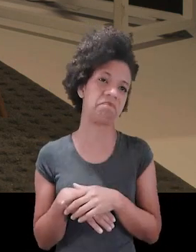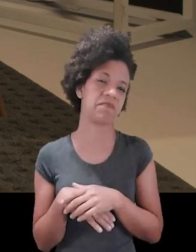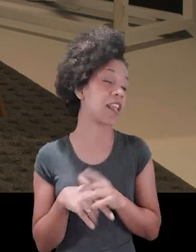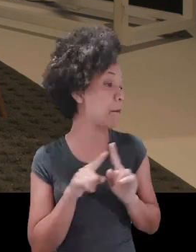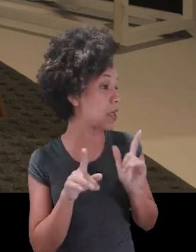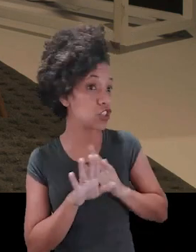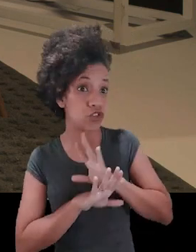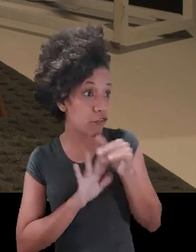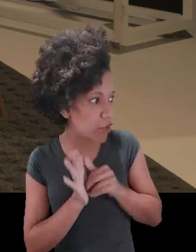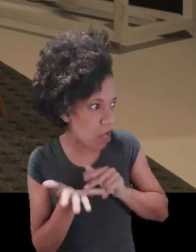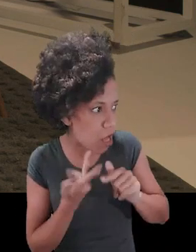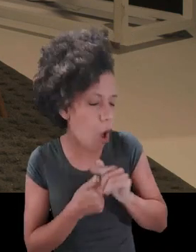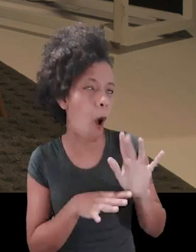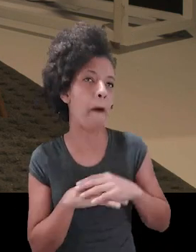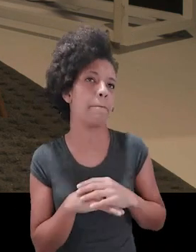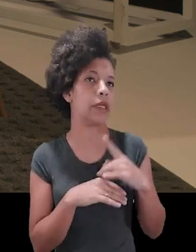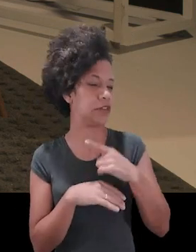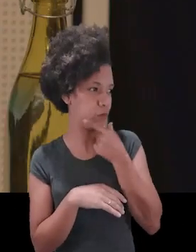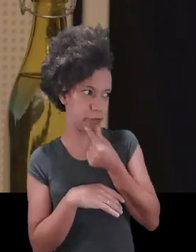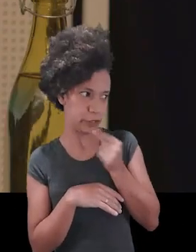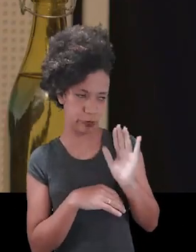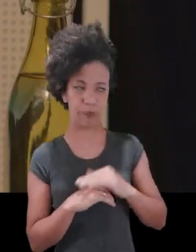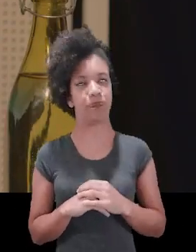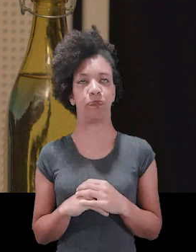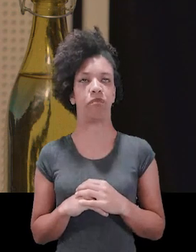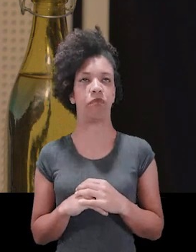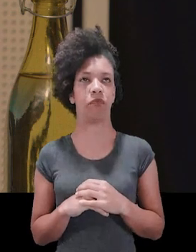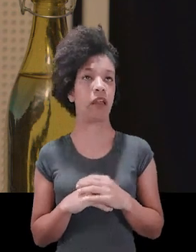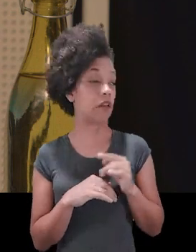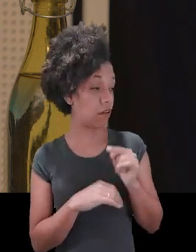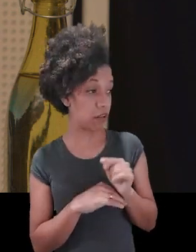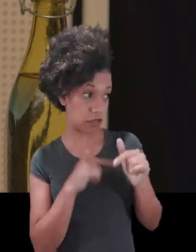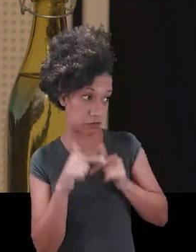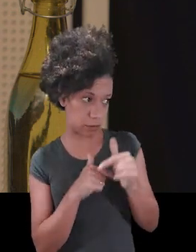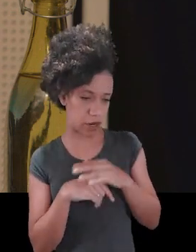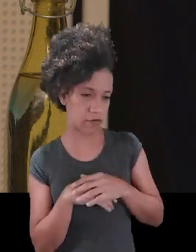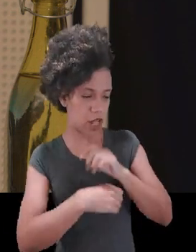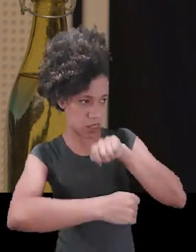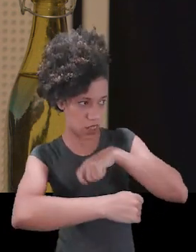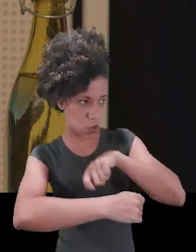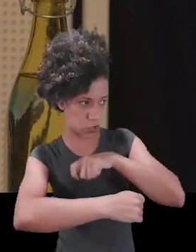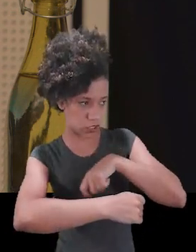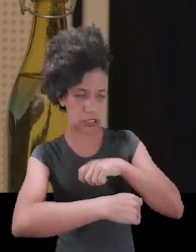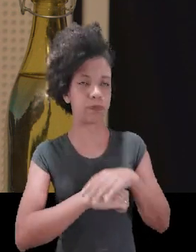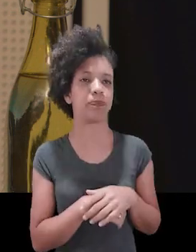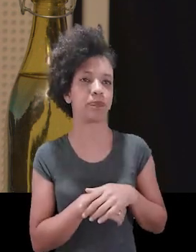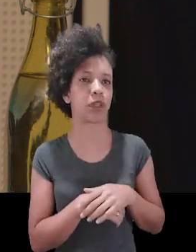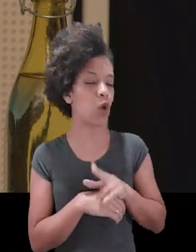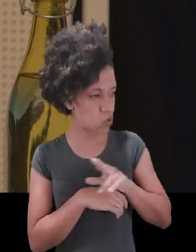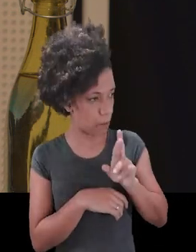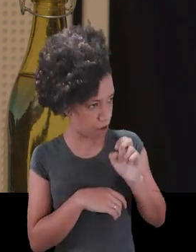simpatia de tudo também né esse moleque do teve um moleque que ele ele trabalhava no rancho na cozinha